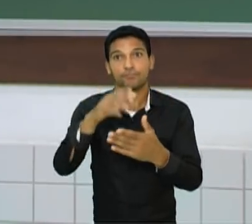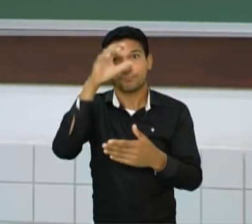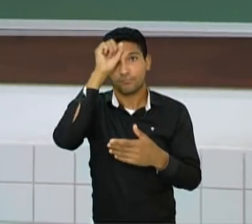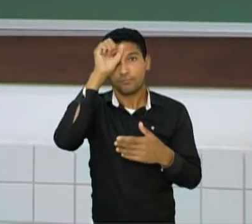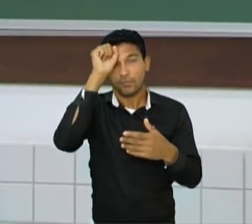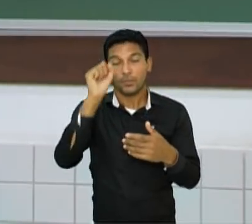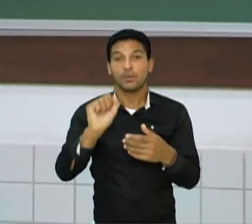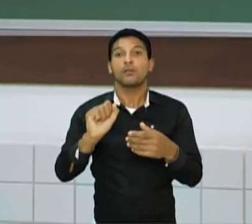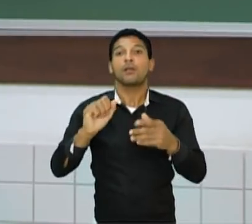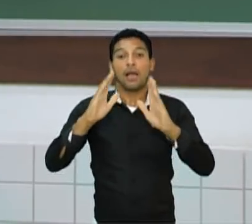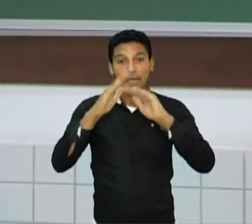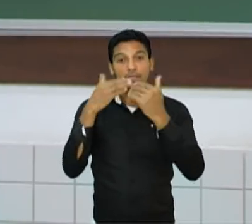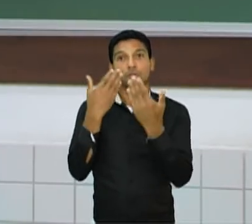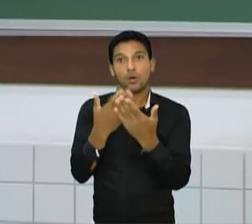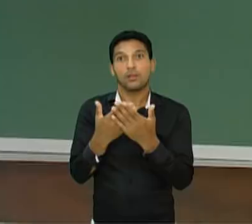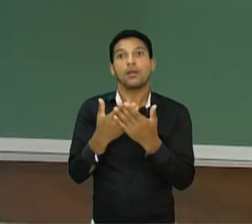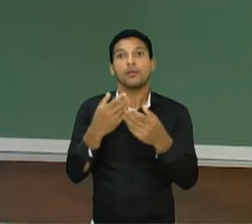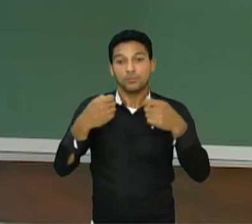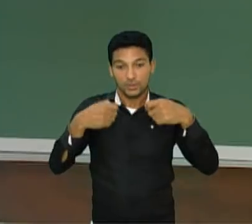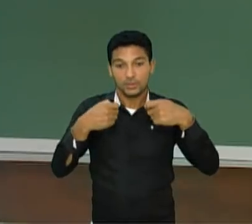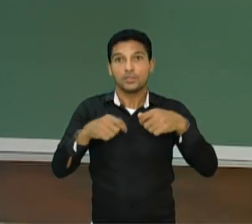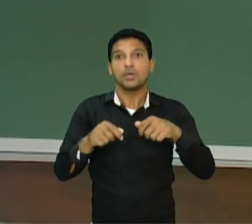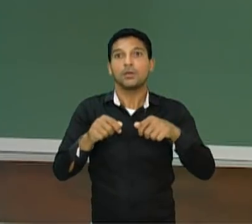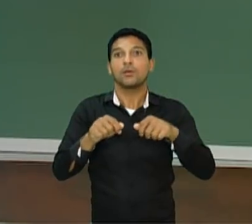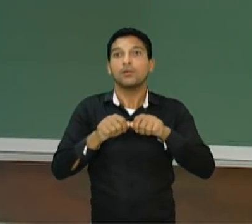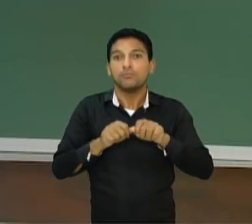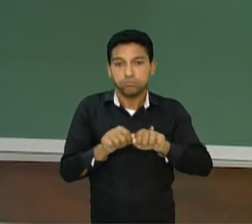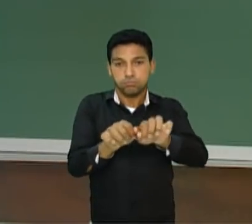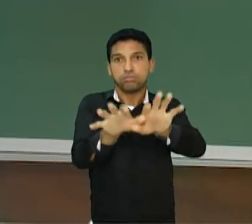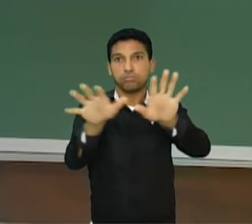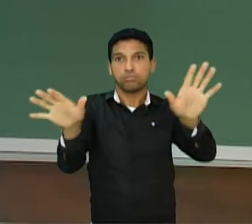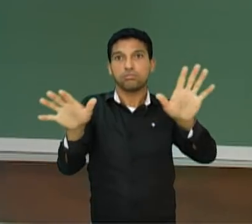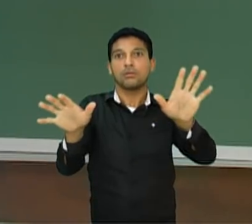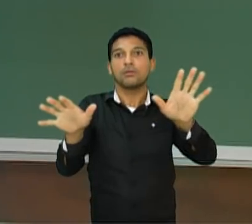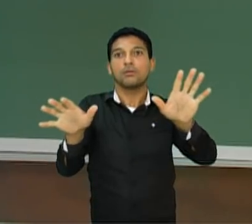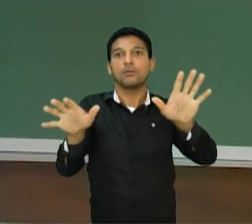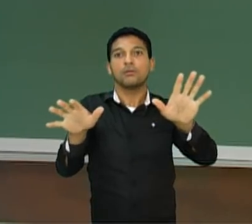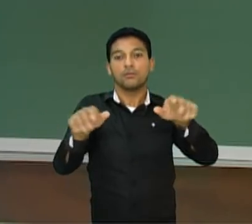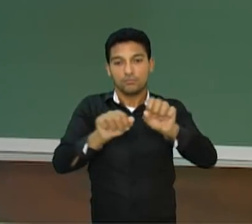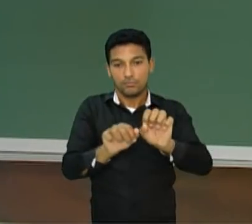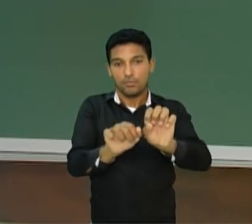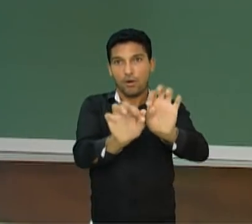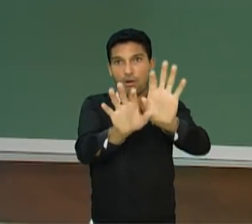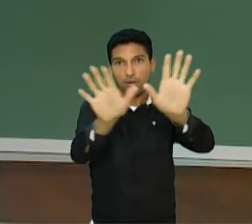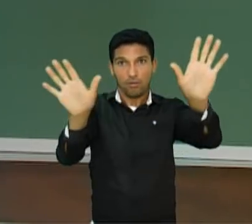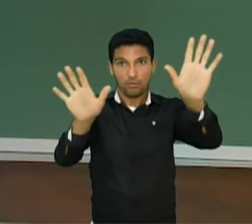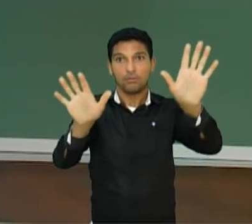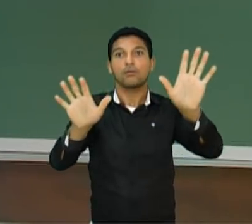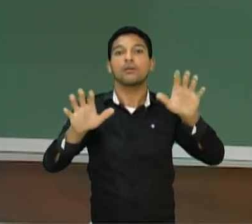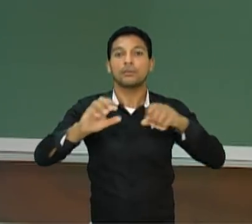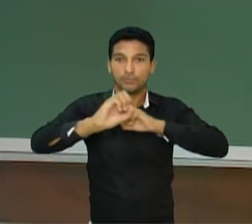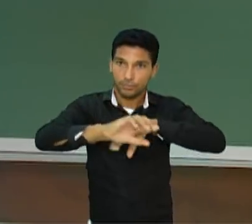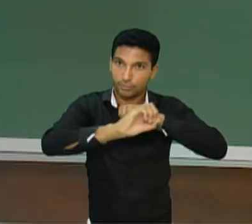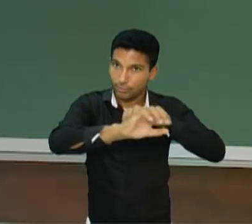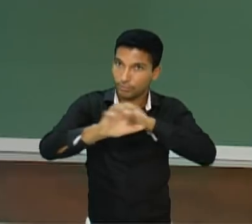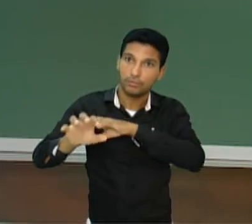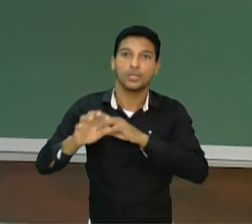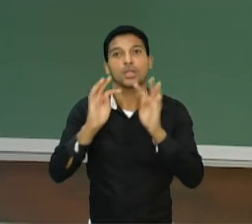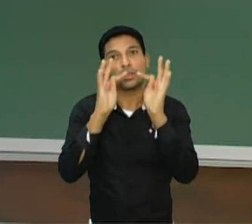preparo para o exercício da cidadania e sua qualificação para o trabalho. Por isso que nós